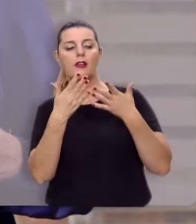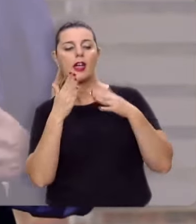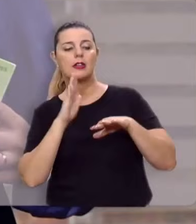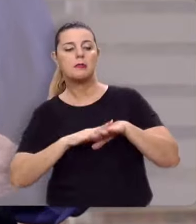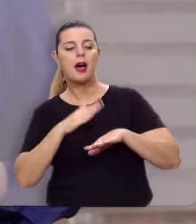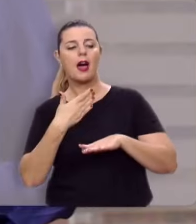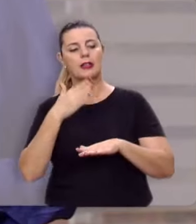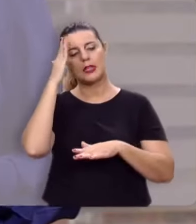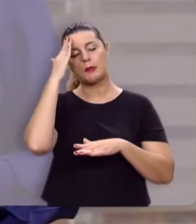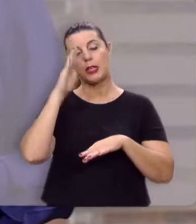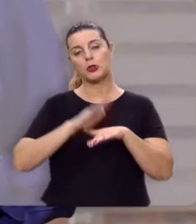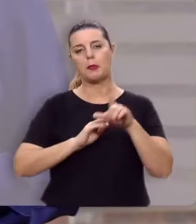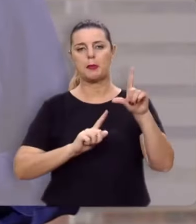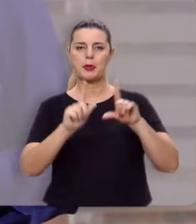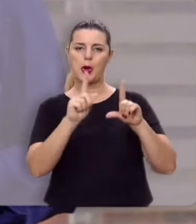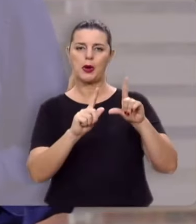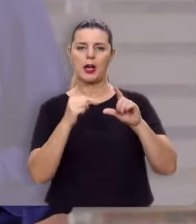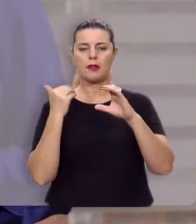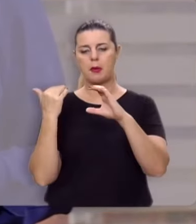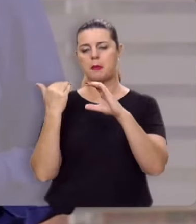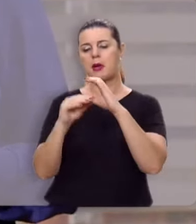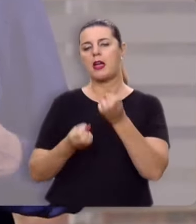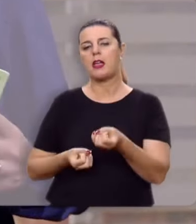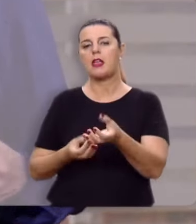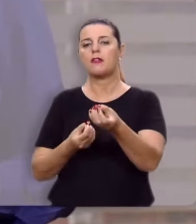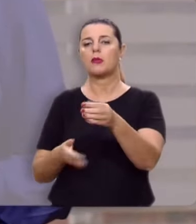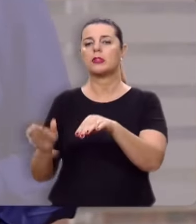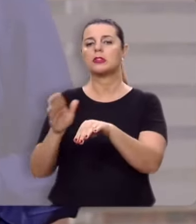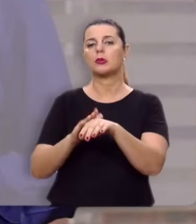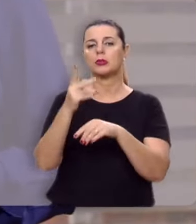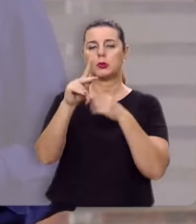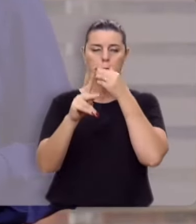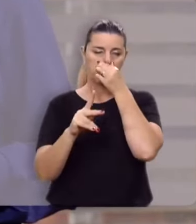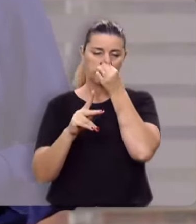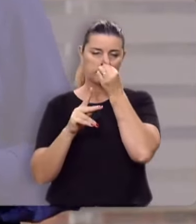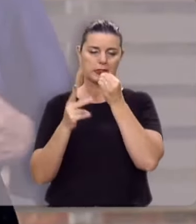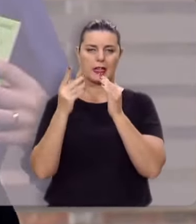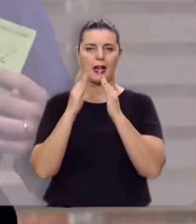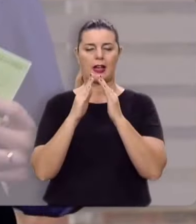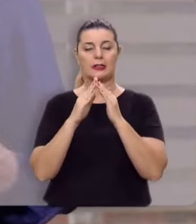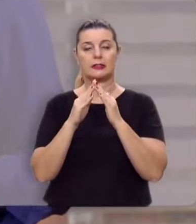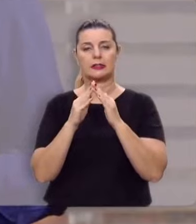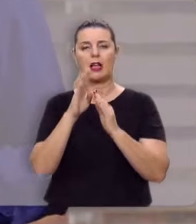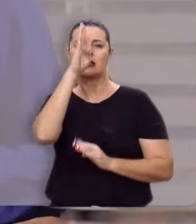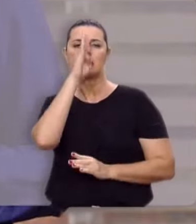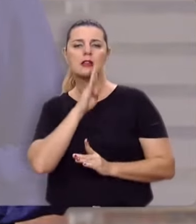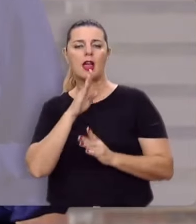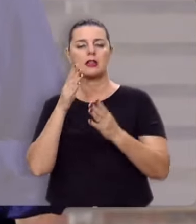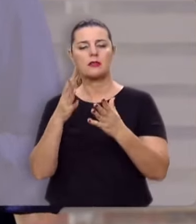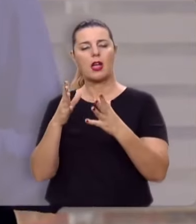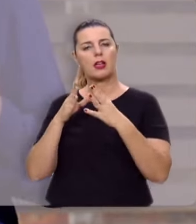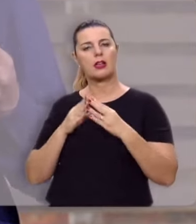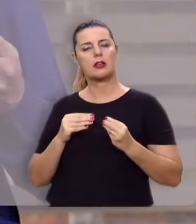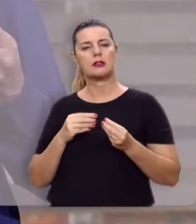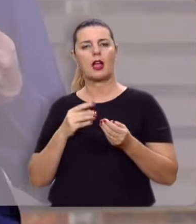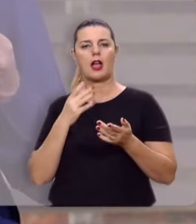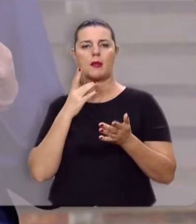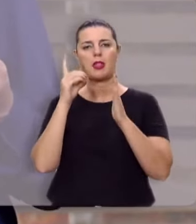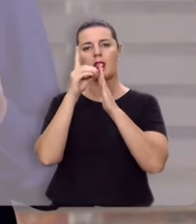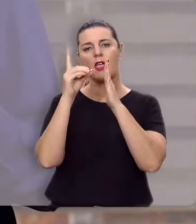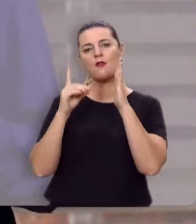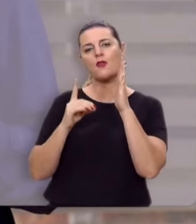quer saber mais sobre o nosso programa. Nós vamos enviar informações para você na sua casa e gratuitamente você vai receber